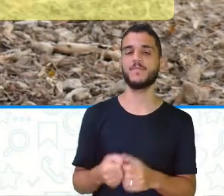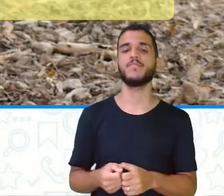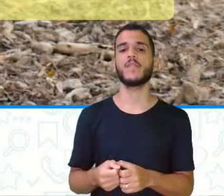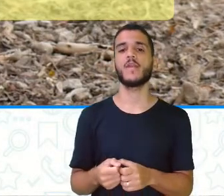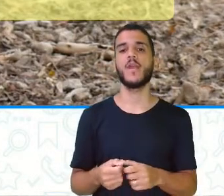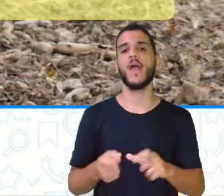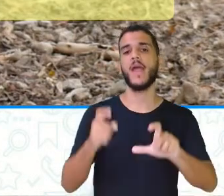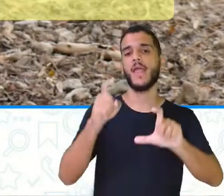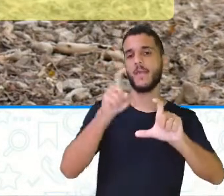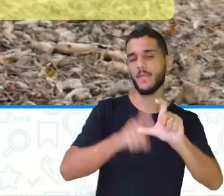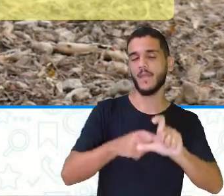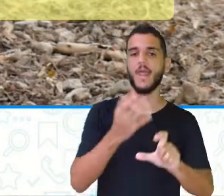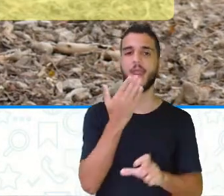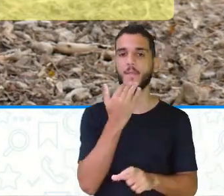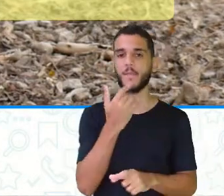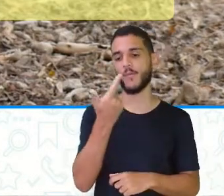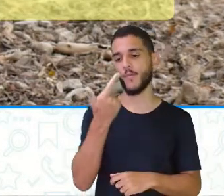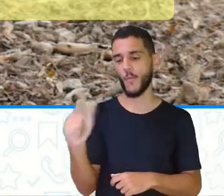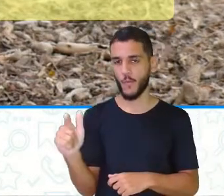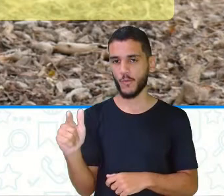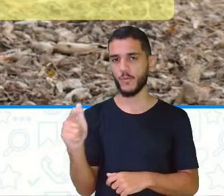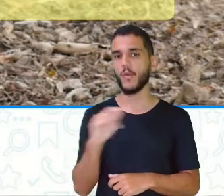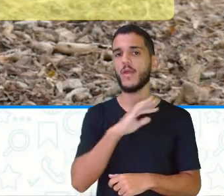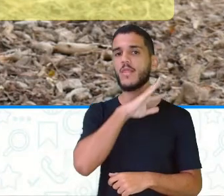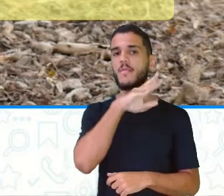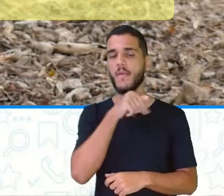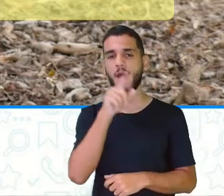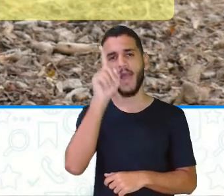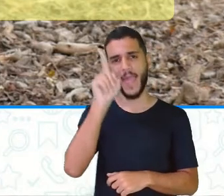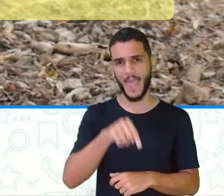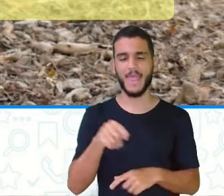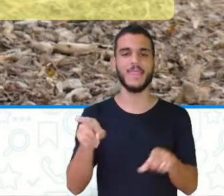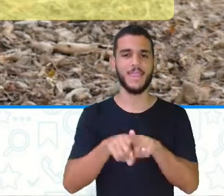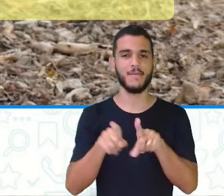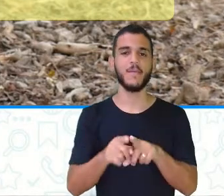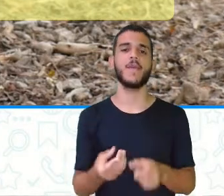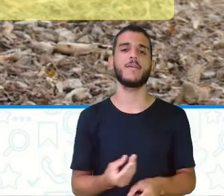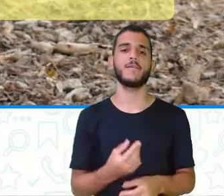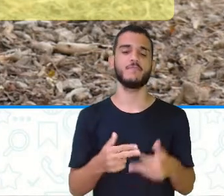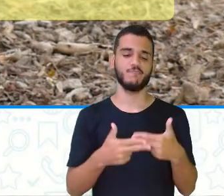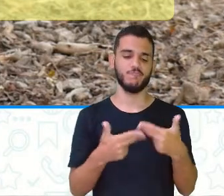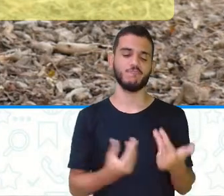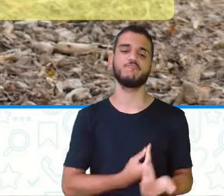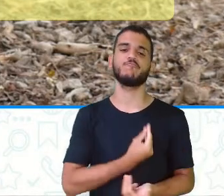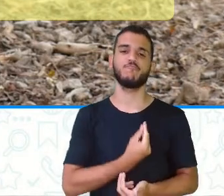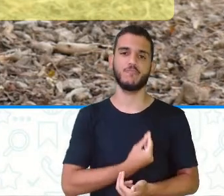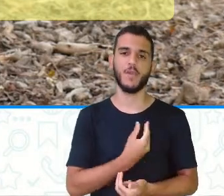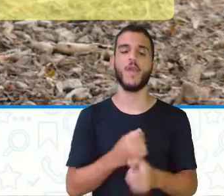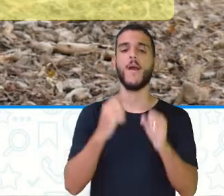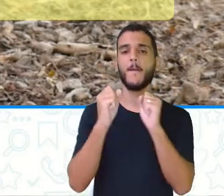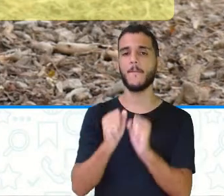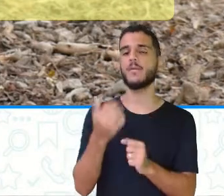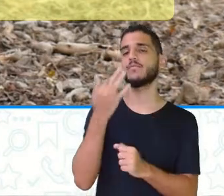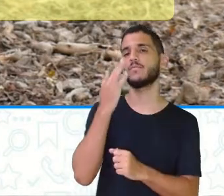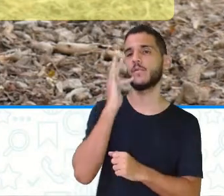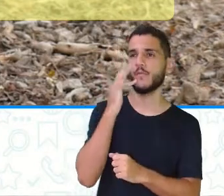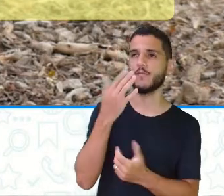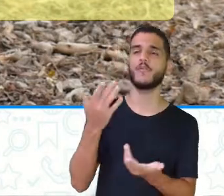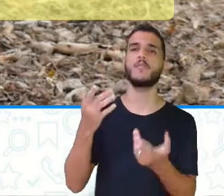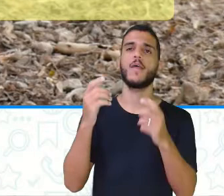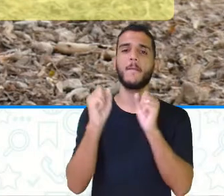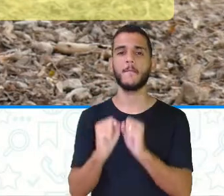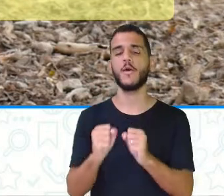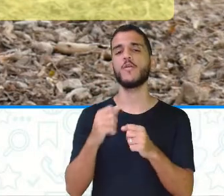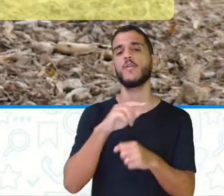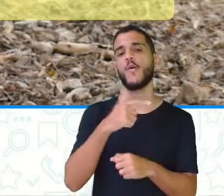outro ser vivo. Pode ser uma planta, pode ser um inseto, pode ser uma fruta, pode ser um outro animal